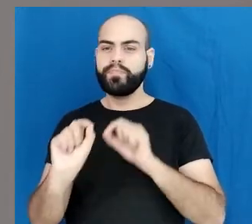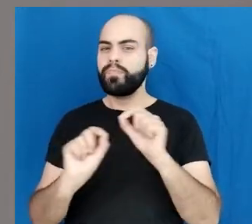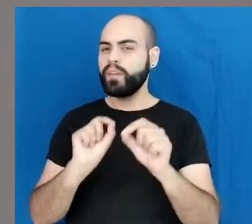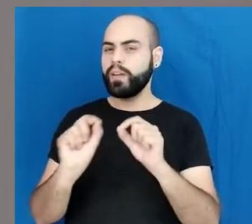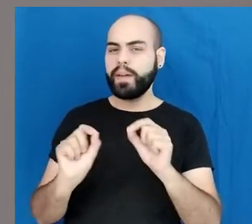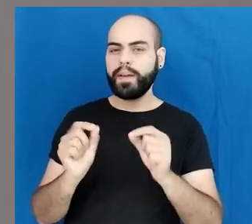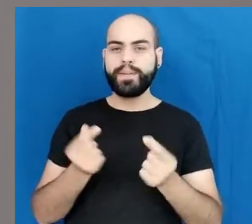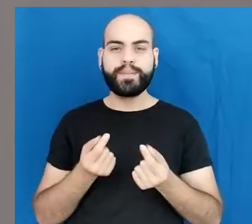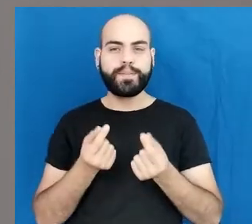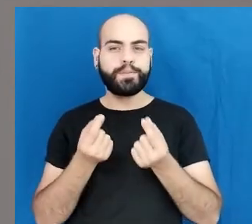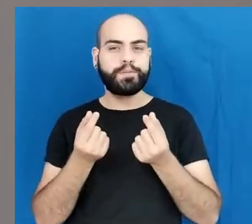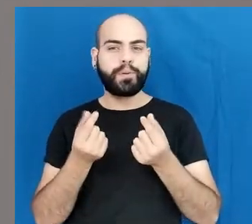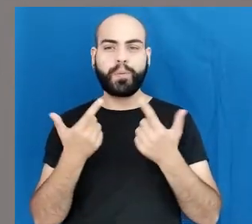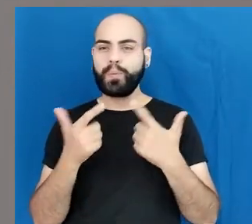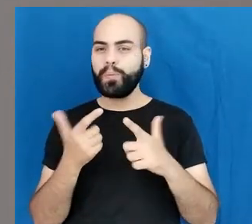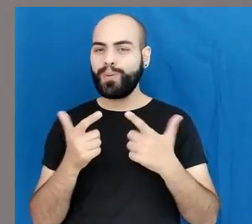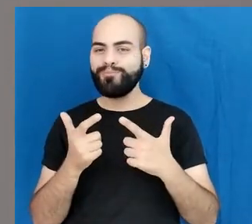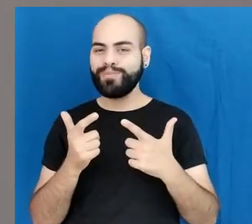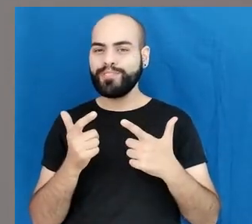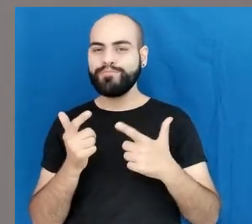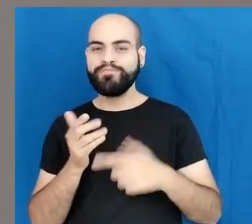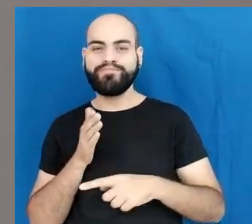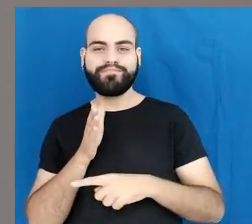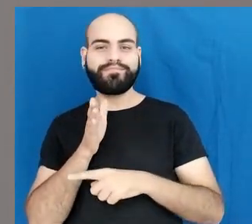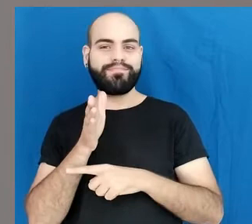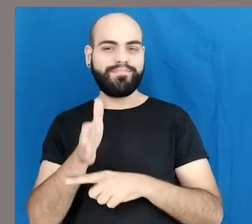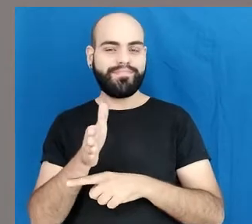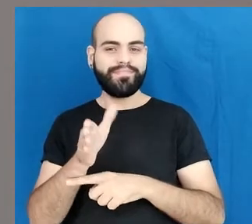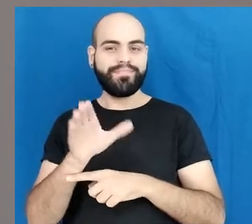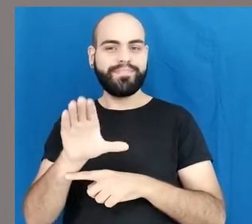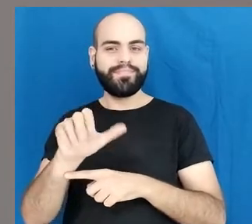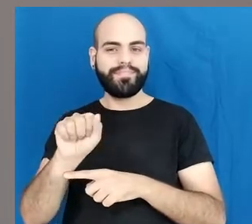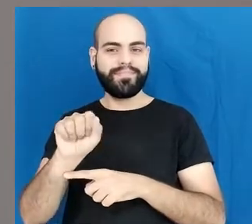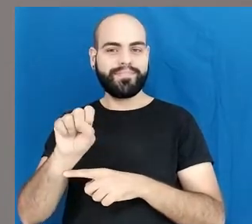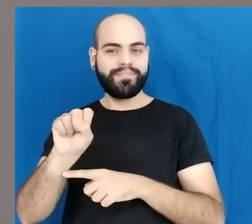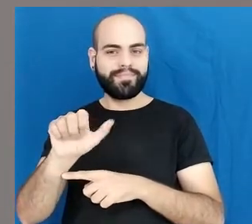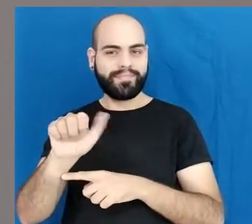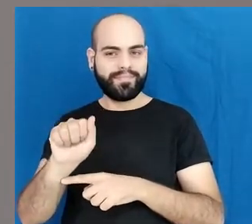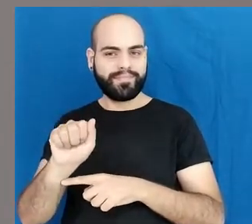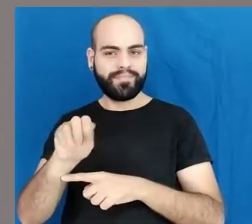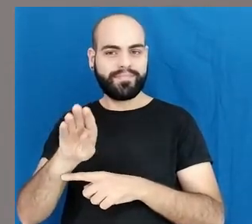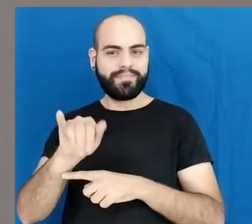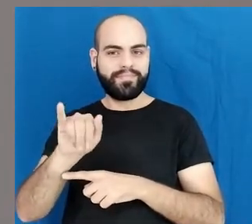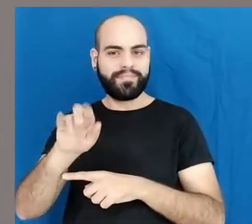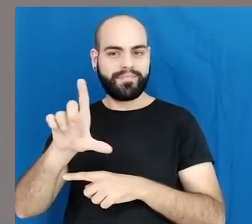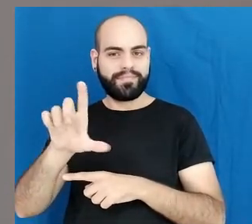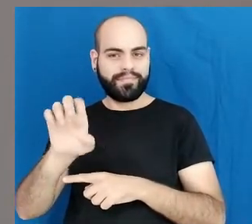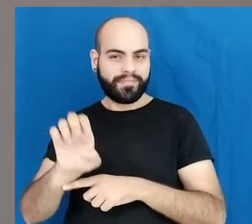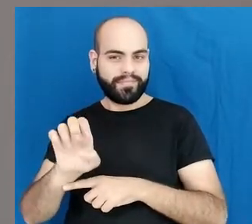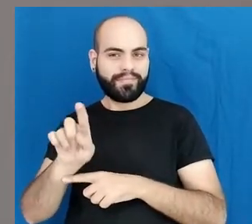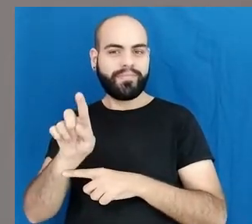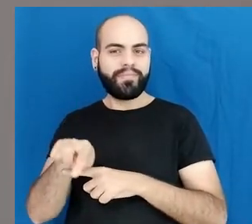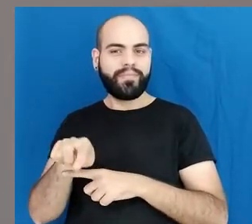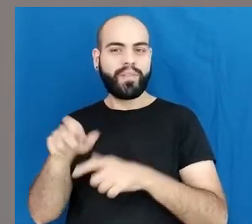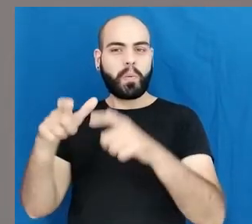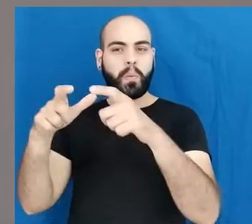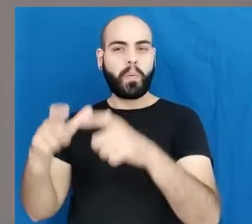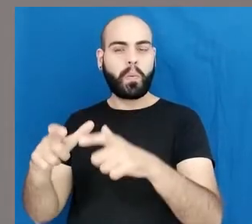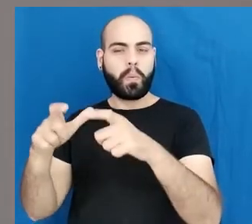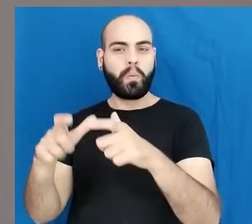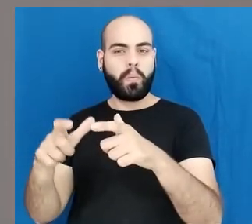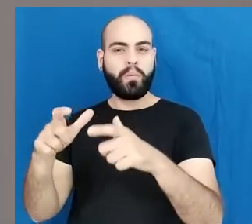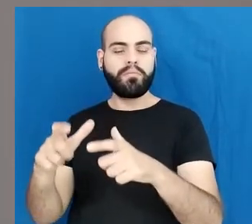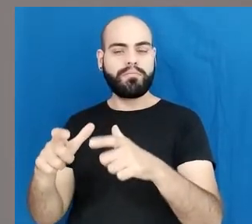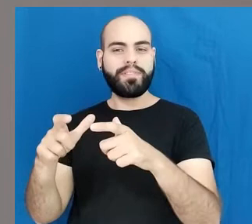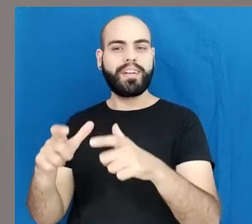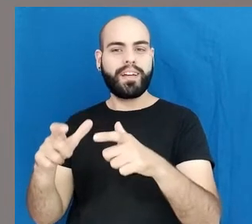o cassino vinham aqui para a Casa do Baile, e a Casa do Baile funcionava mesmo como uma alternativa de lazer